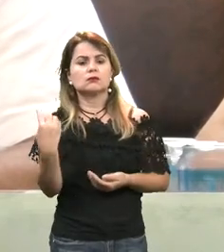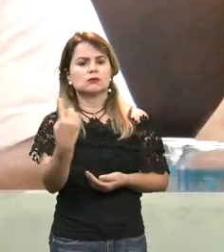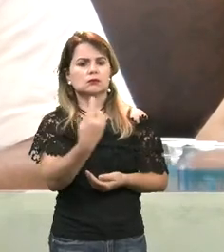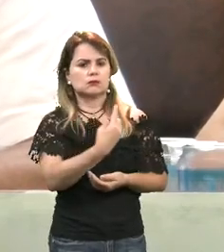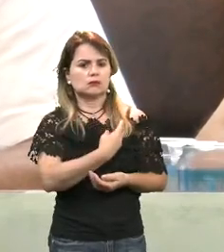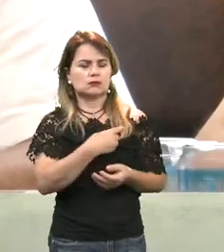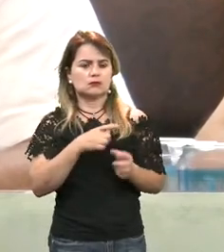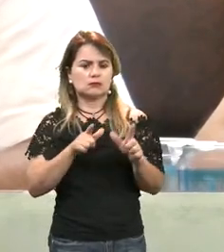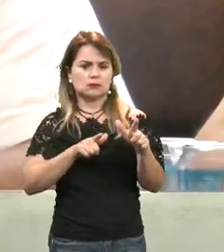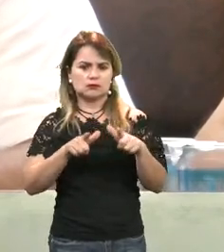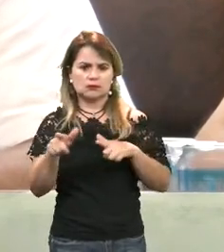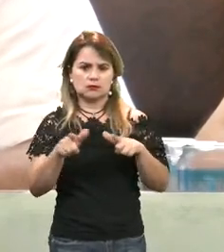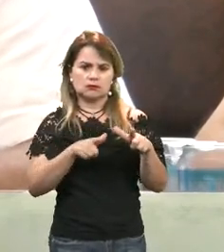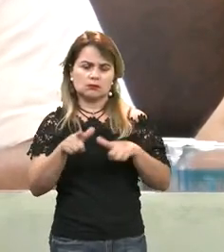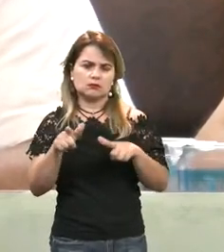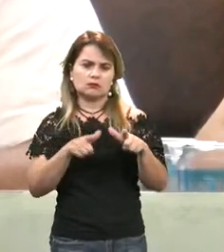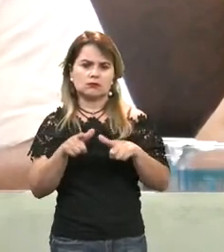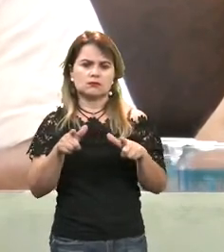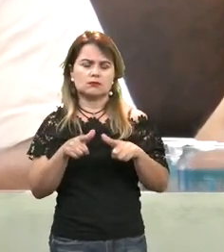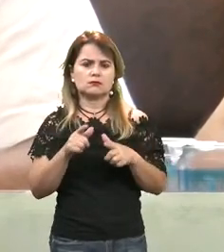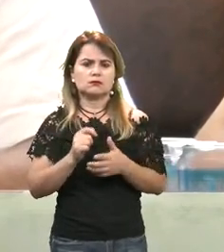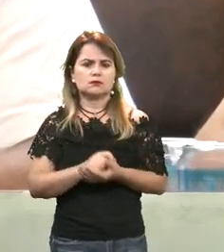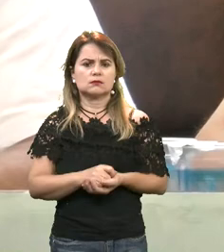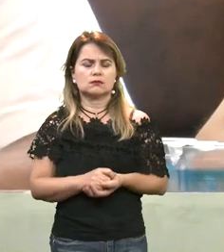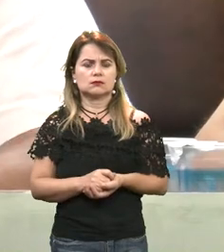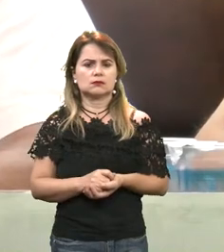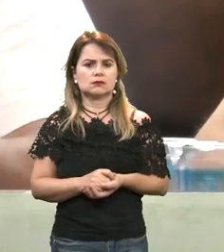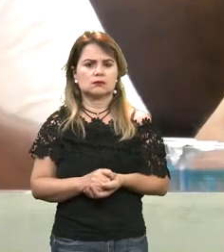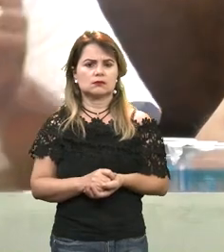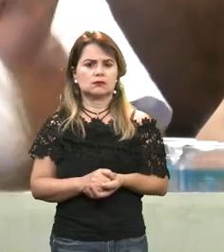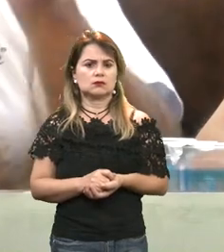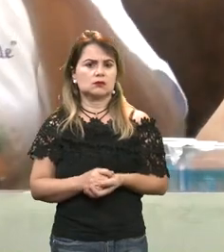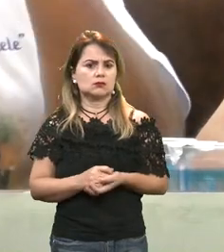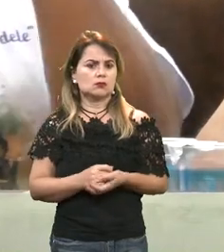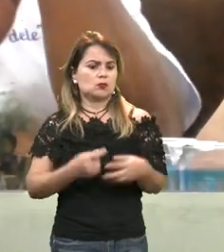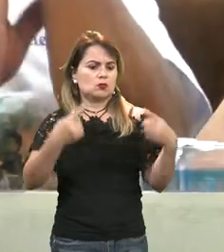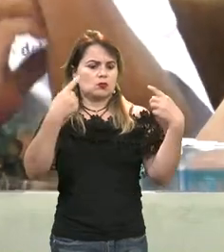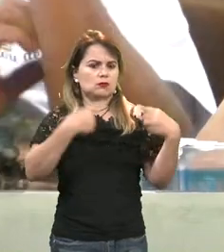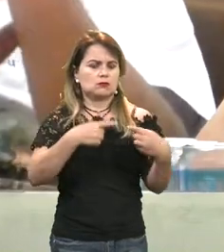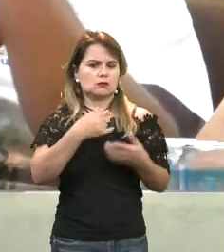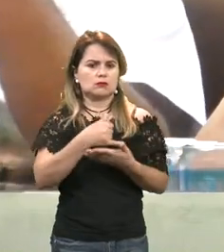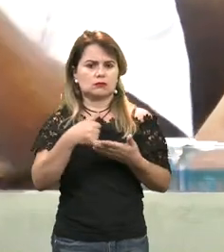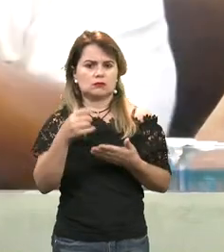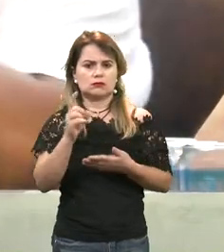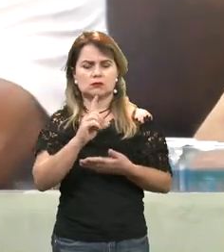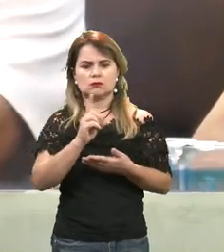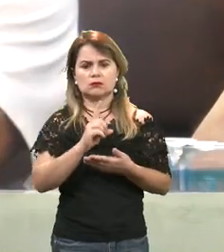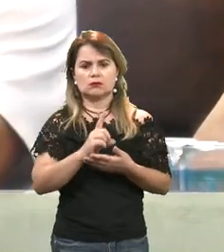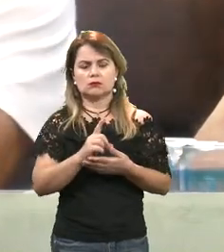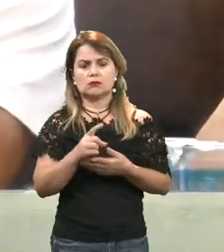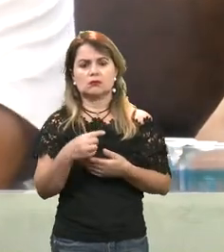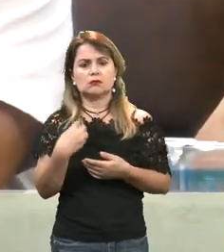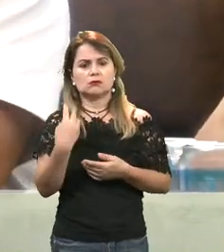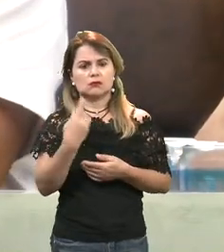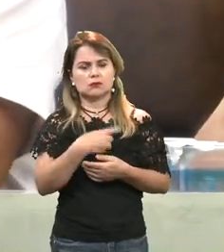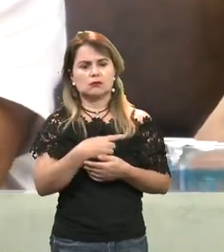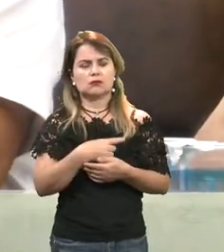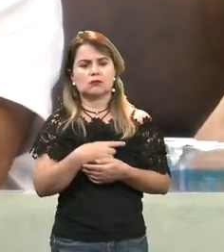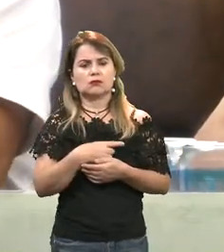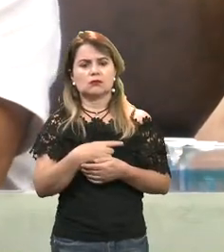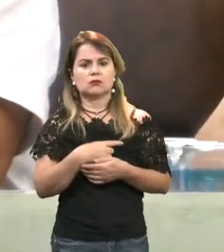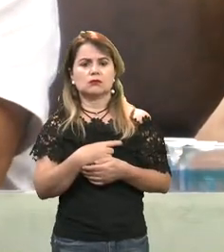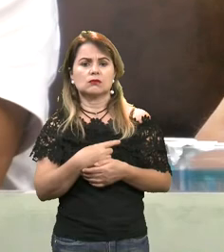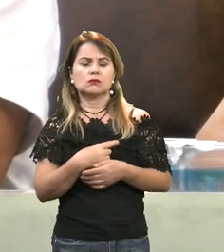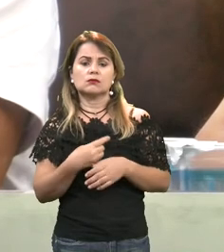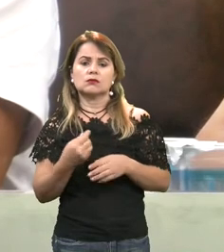trabalhamos nem tanto contra drogas, mas muito mais a favor da